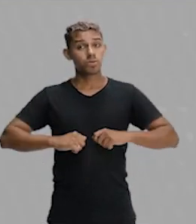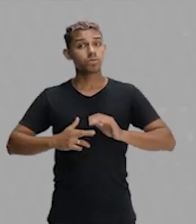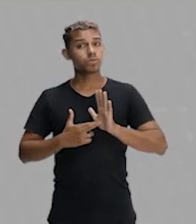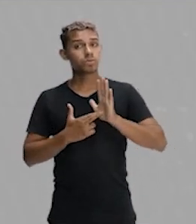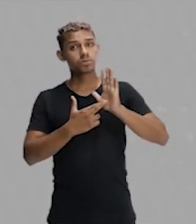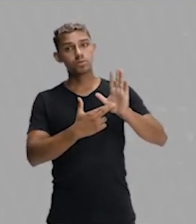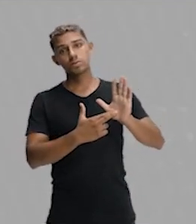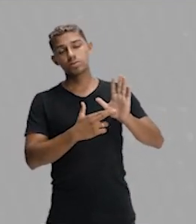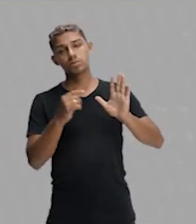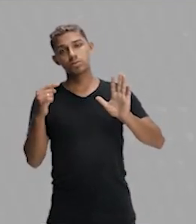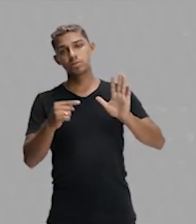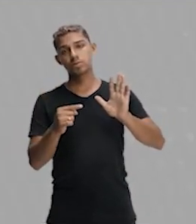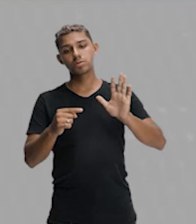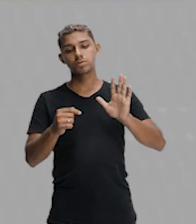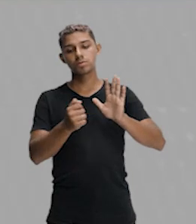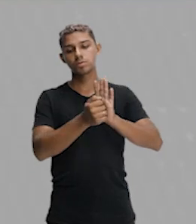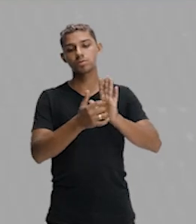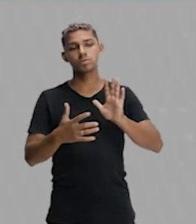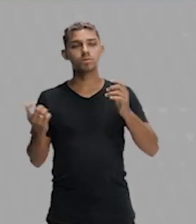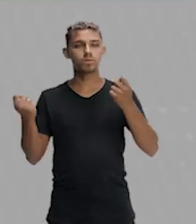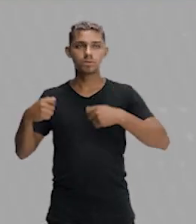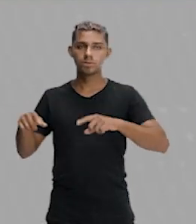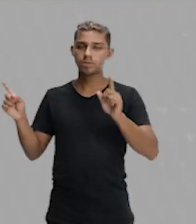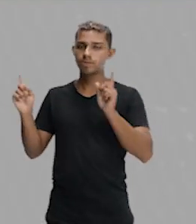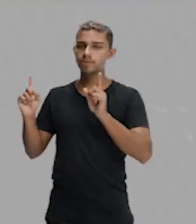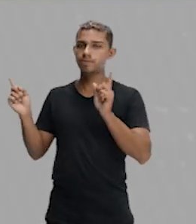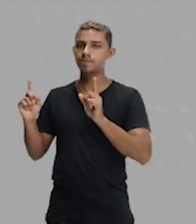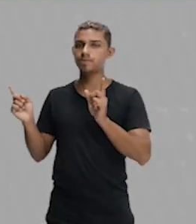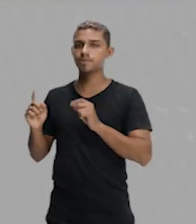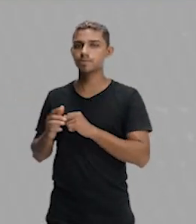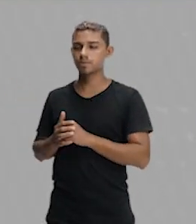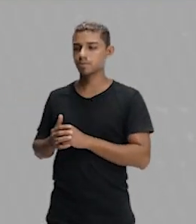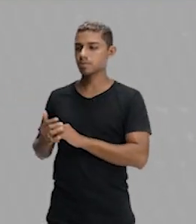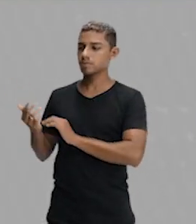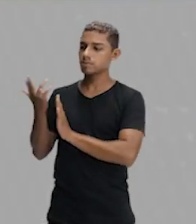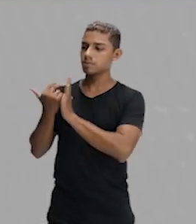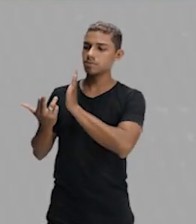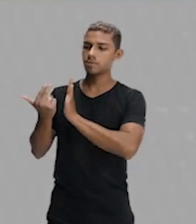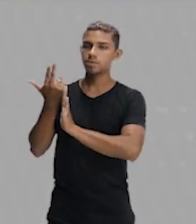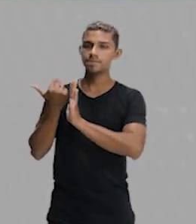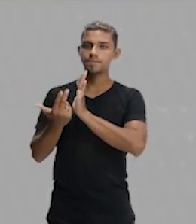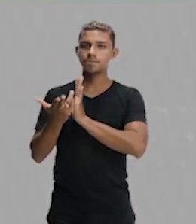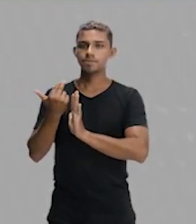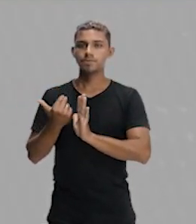uniforme sem desenhar essas placas, certo? Então, você pode